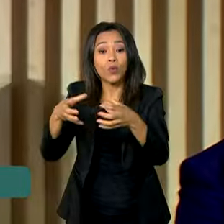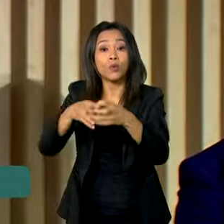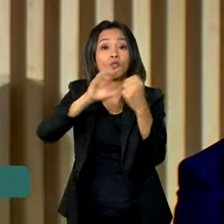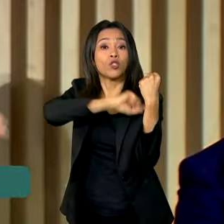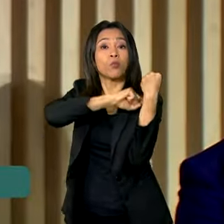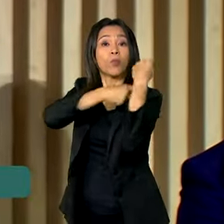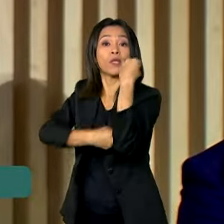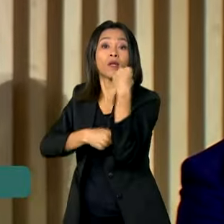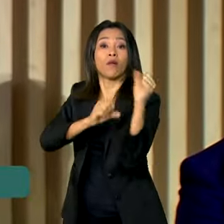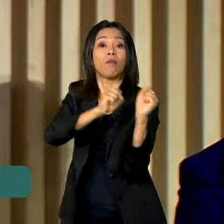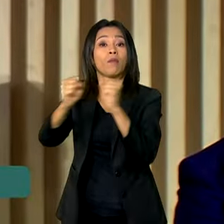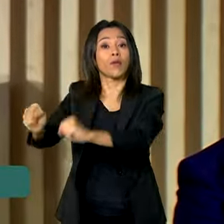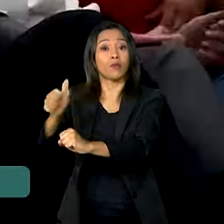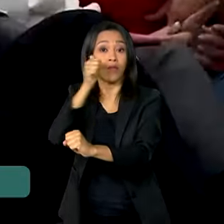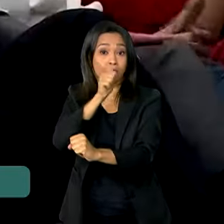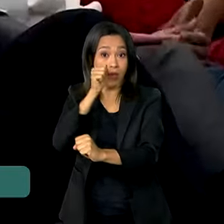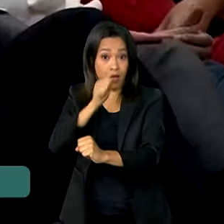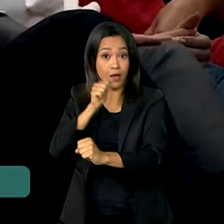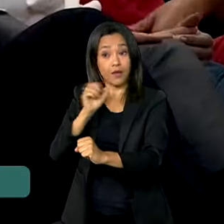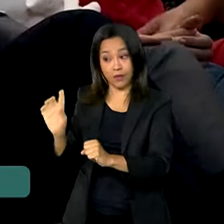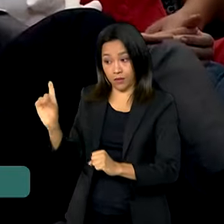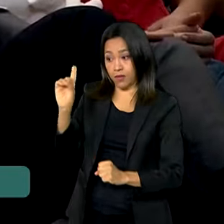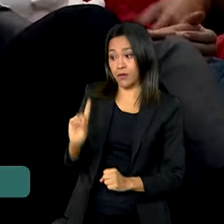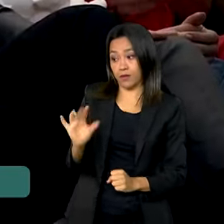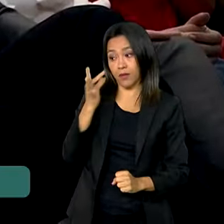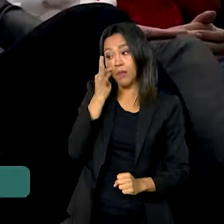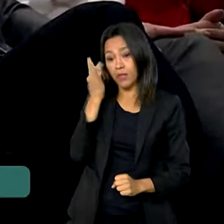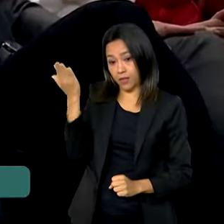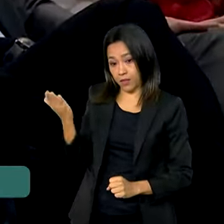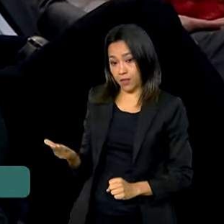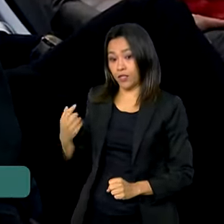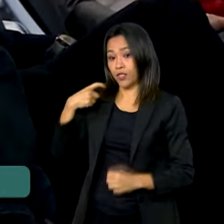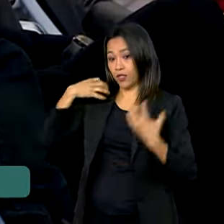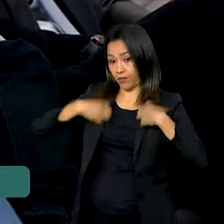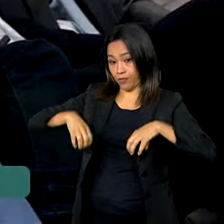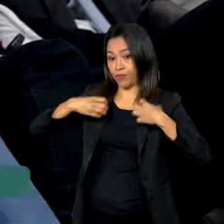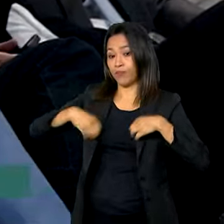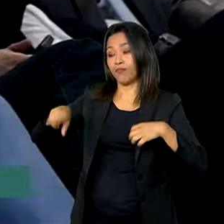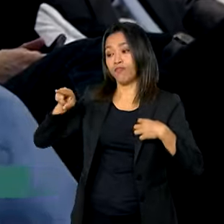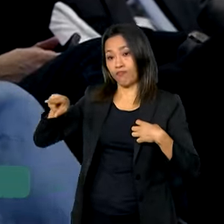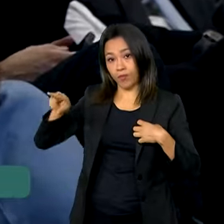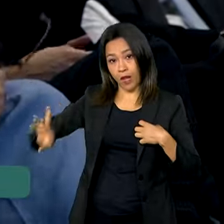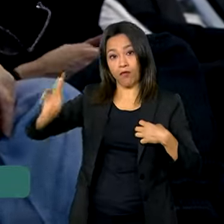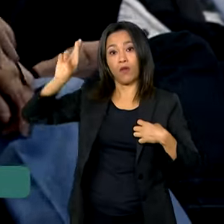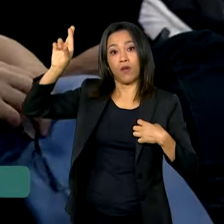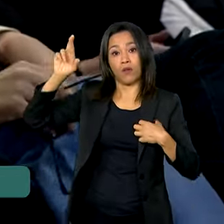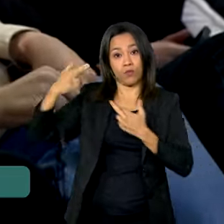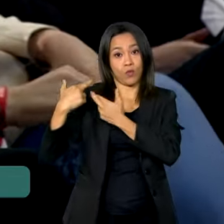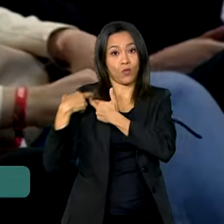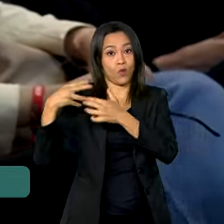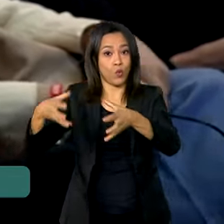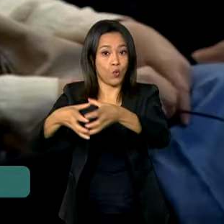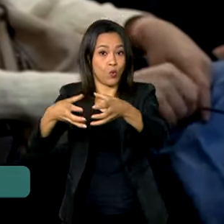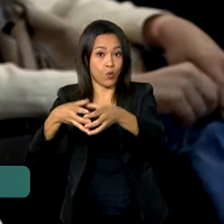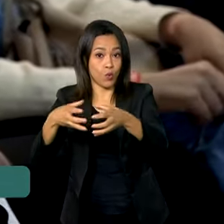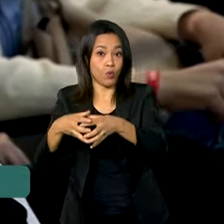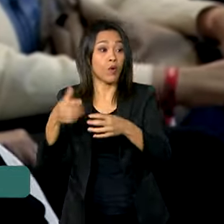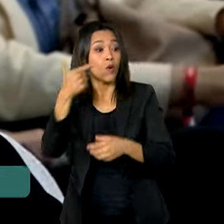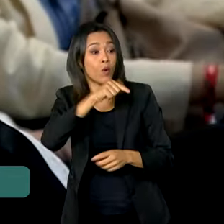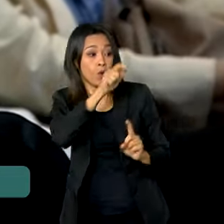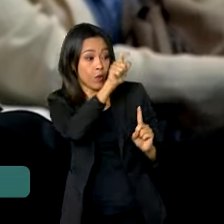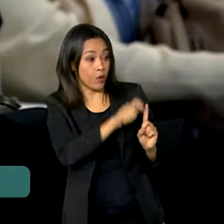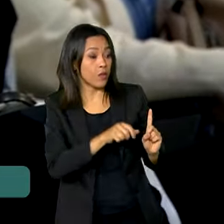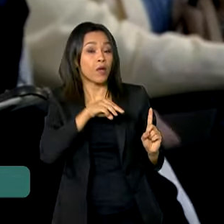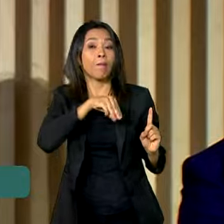das Mulheres, ministra Cida está aqui, que foi nossa... conduziu esse grupo, e a Cher Maria Helena, que está